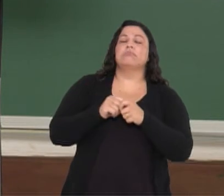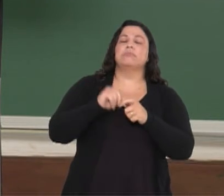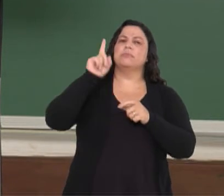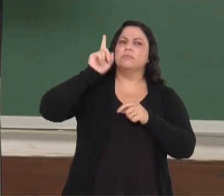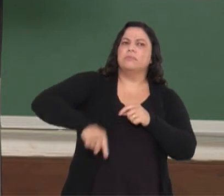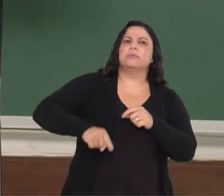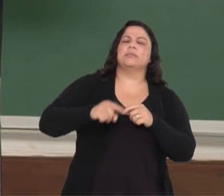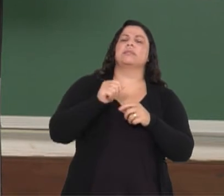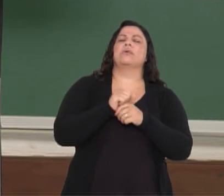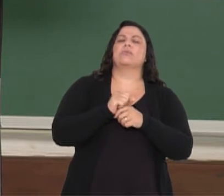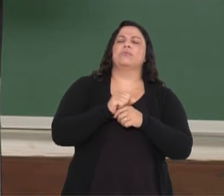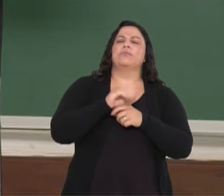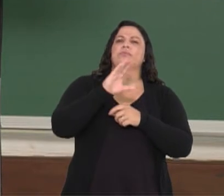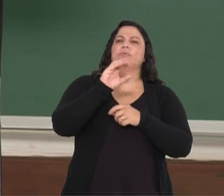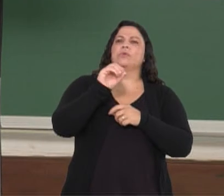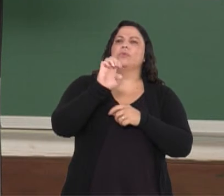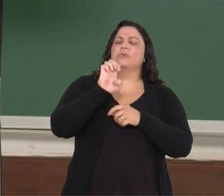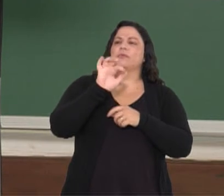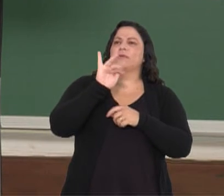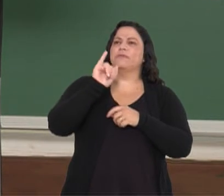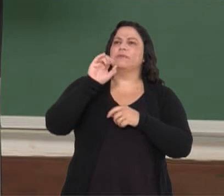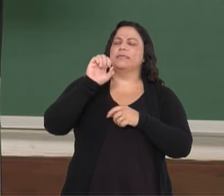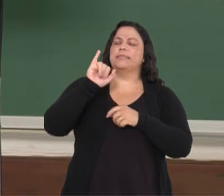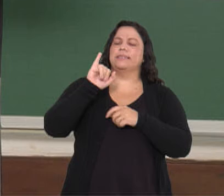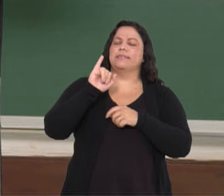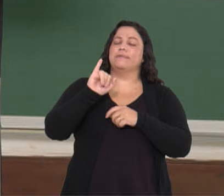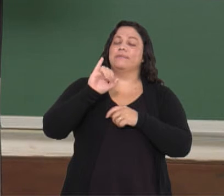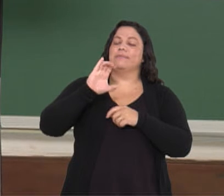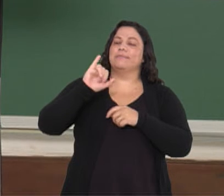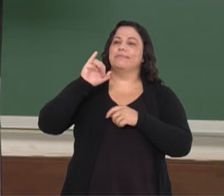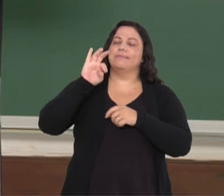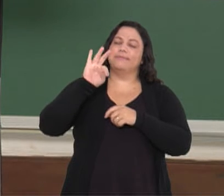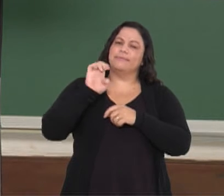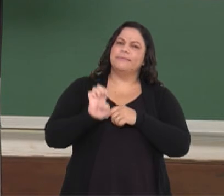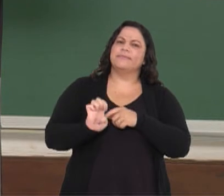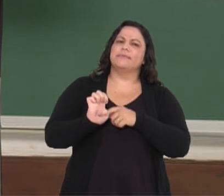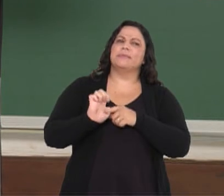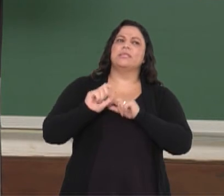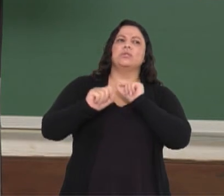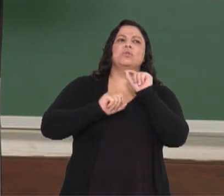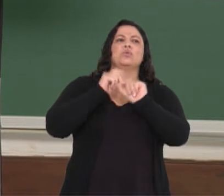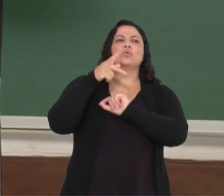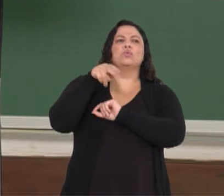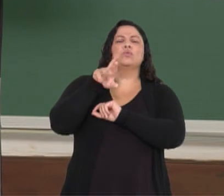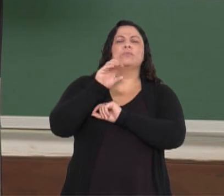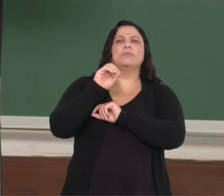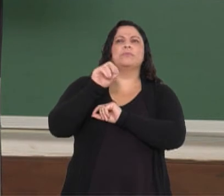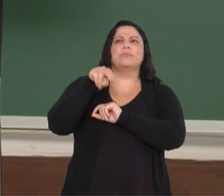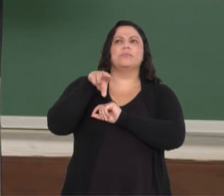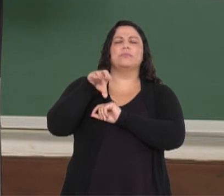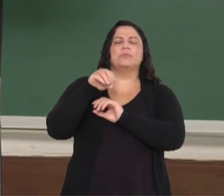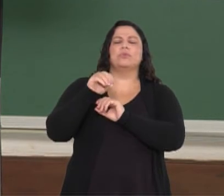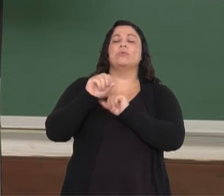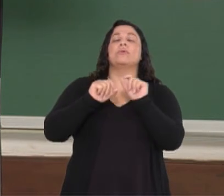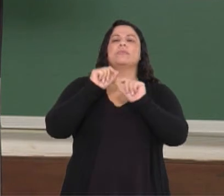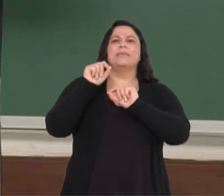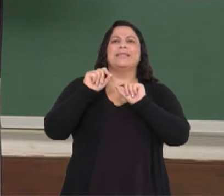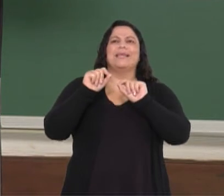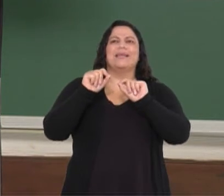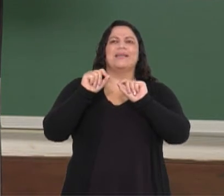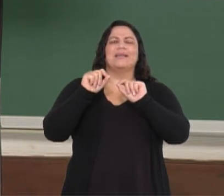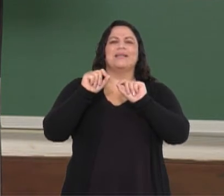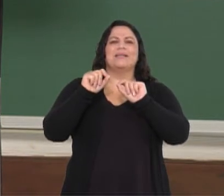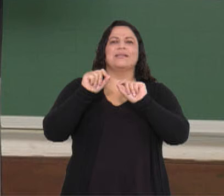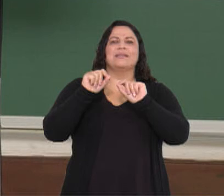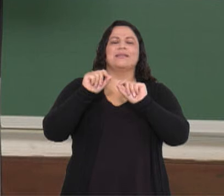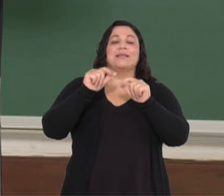são os coeficientes do polinômio quociente. Porém, a gente deve dividir esses números pelo primeiro